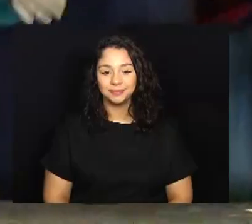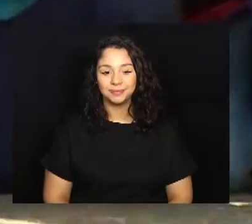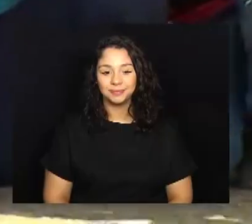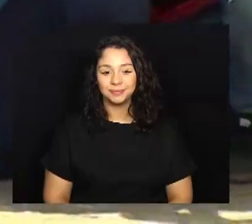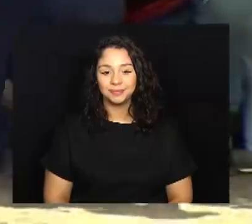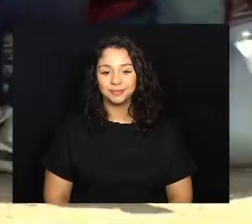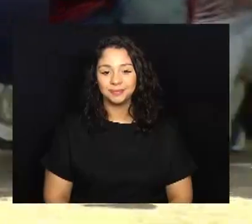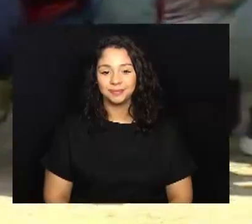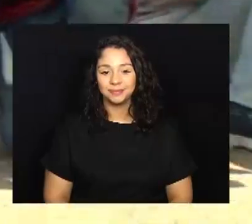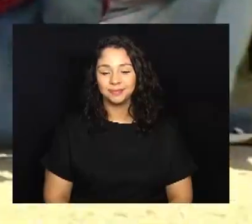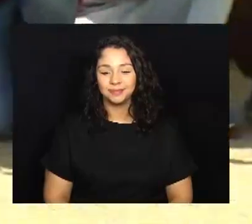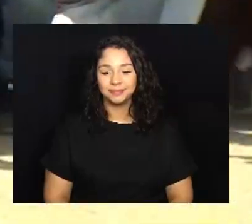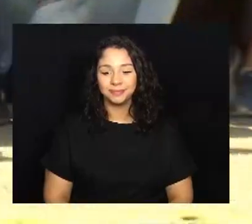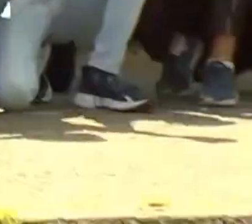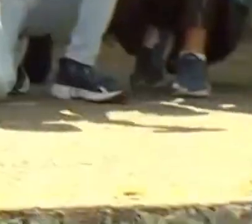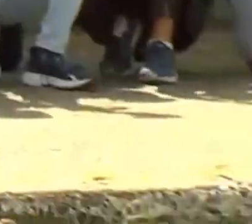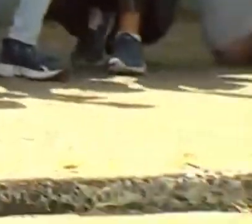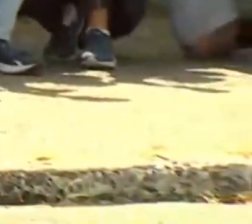Ai!